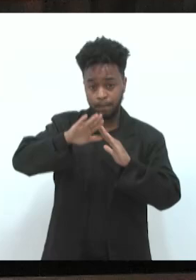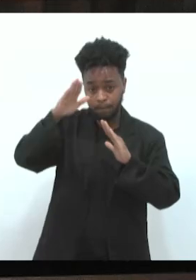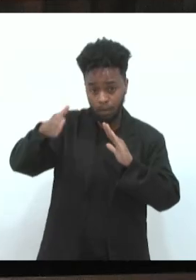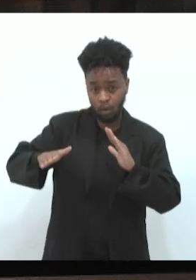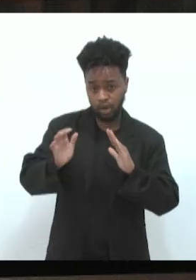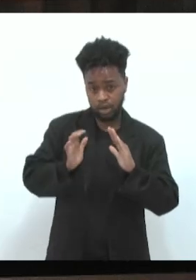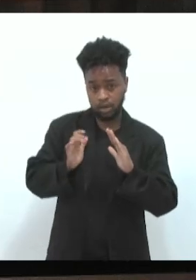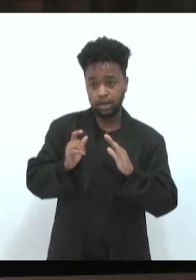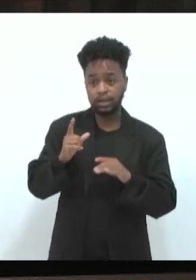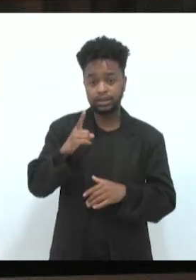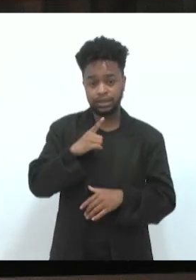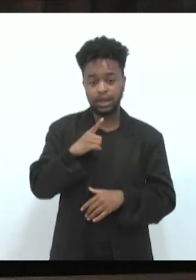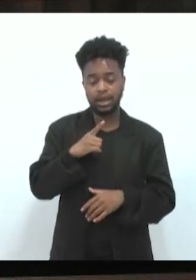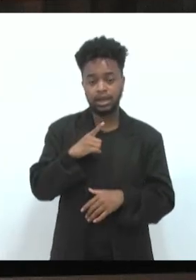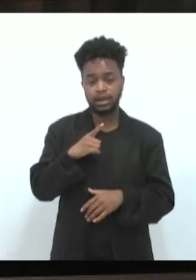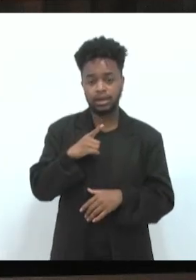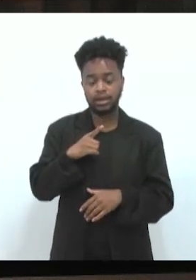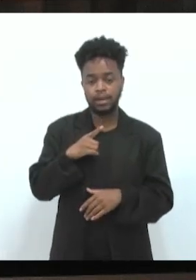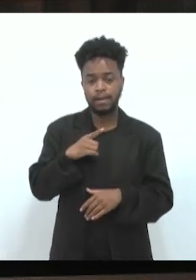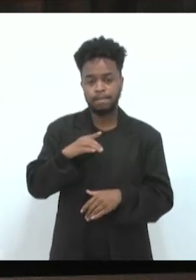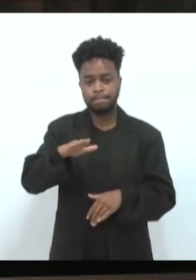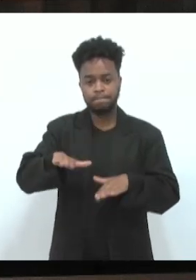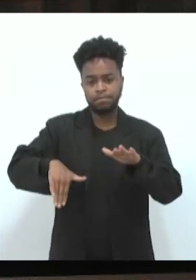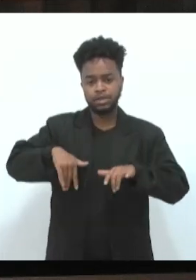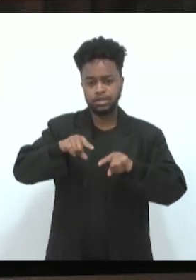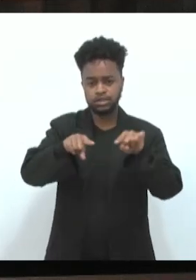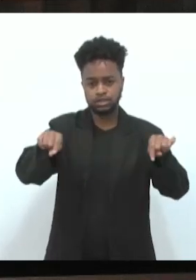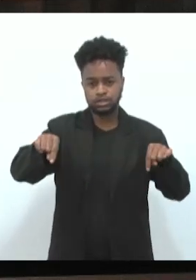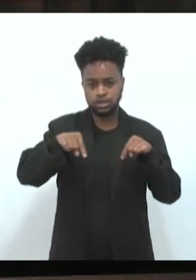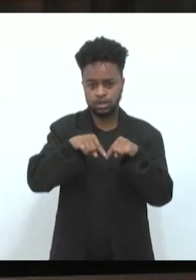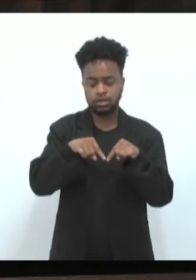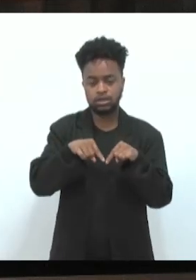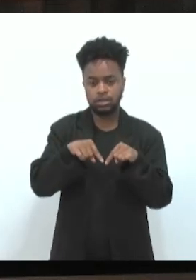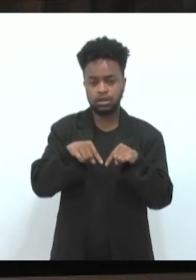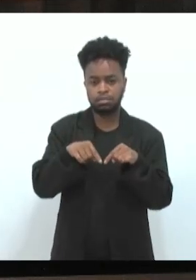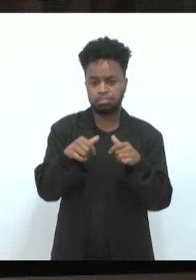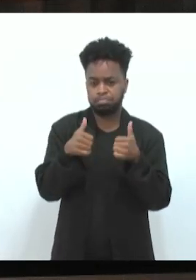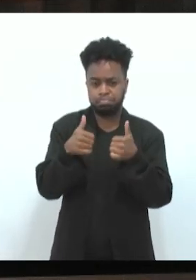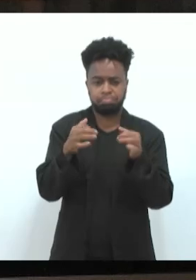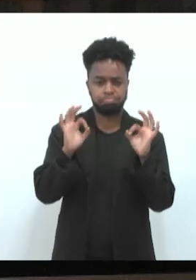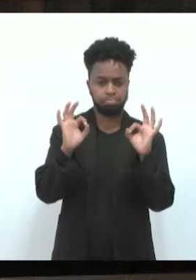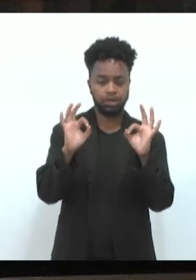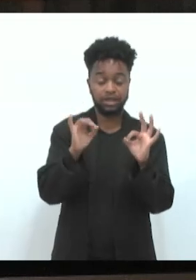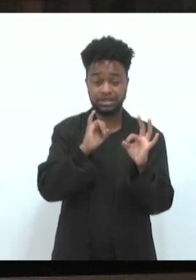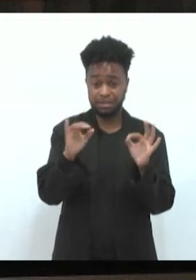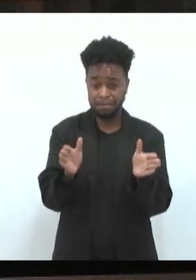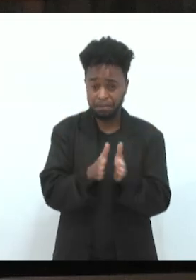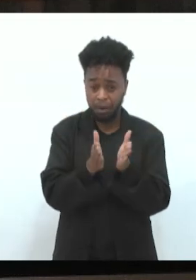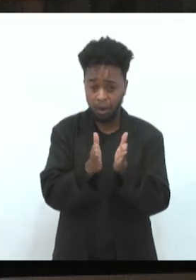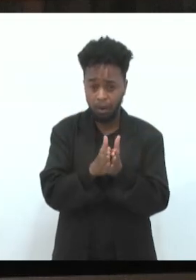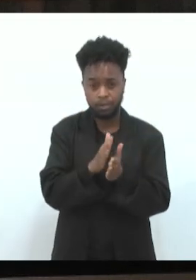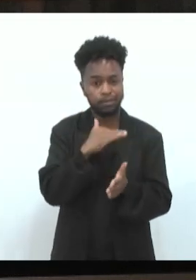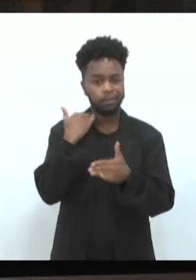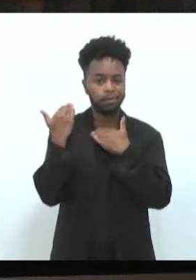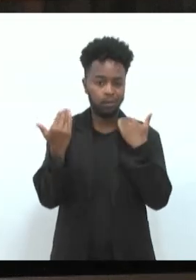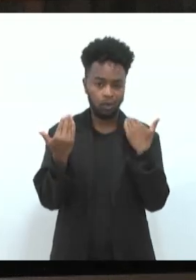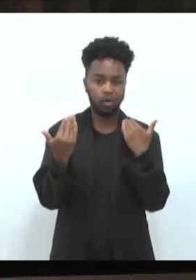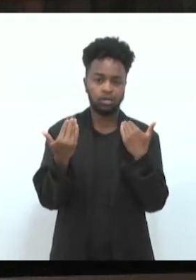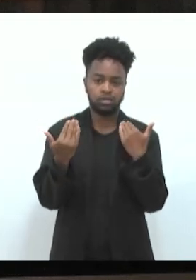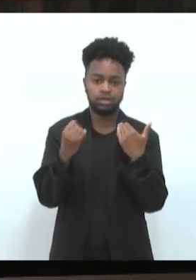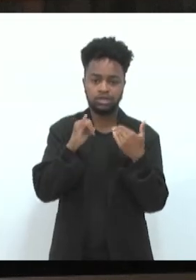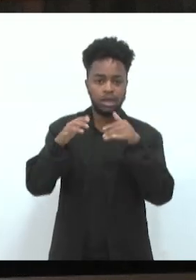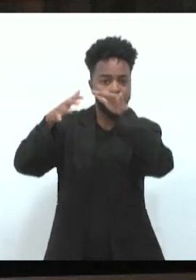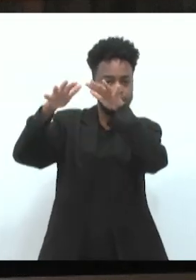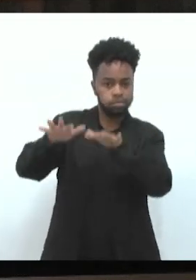piscina de borda invisível, infinita. Quem é pobre morre quando esse morro desce. E a gente não